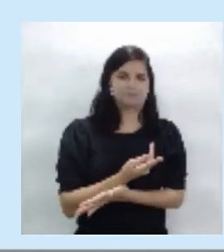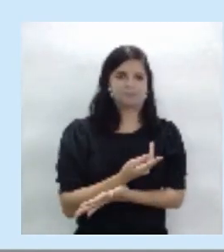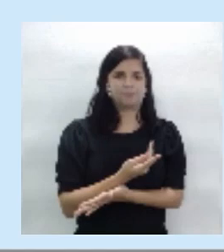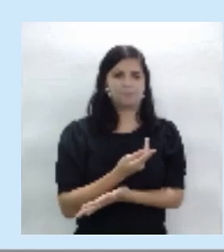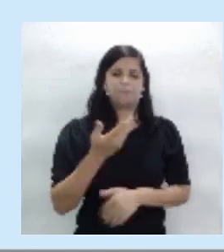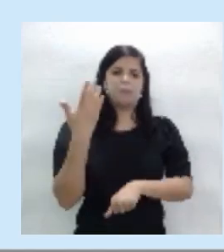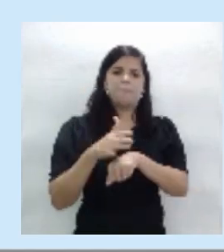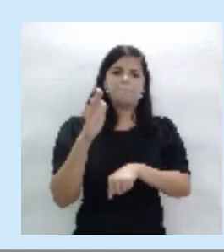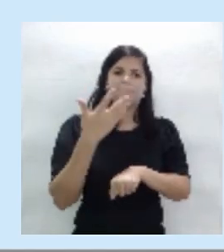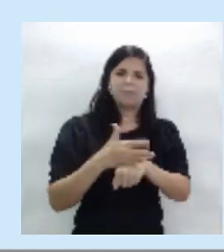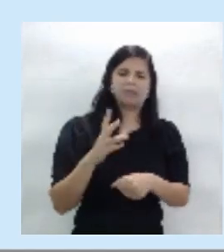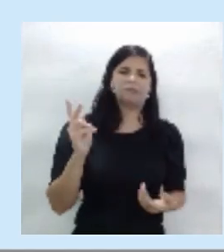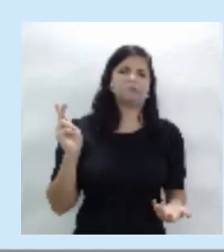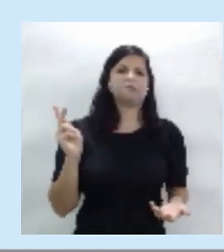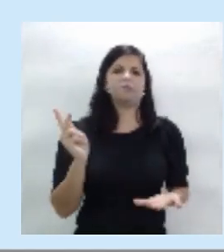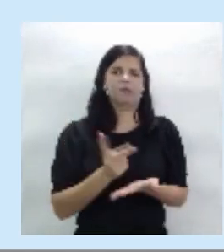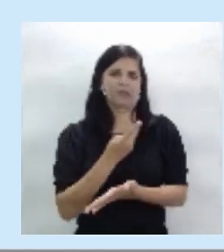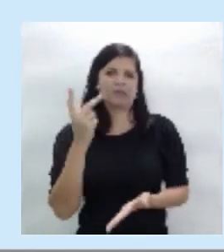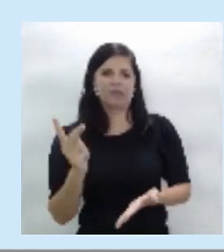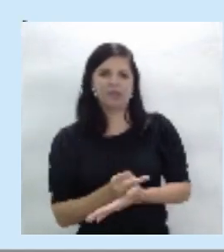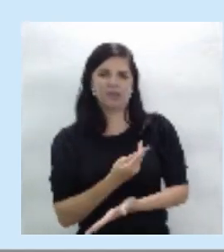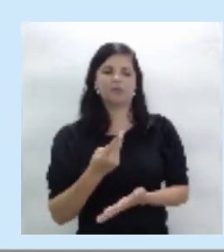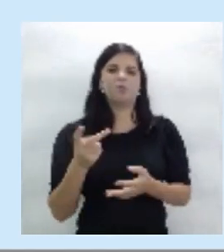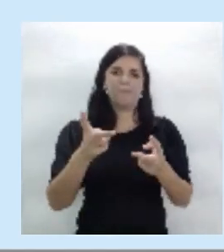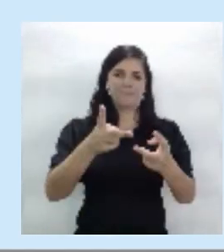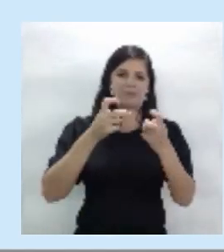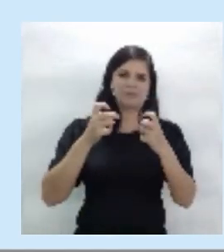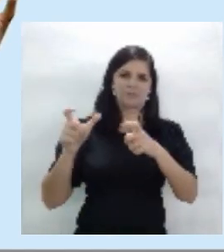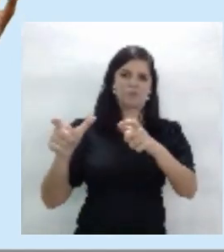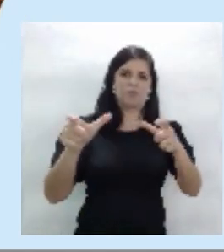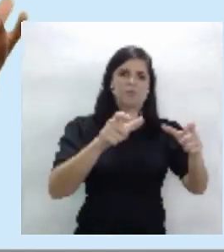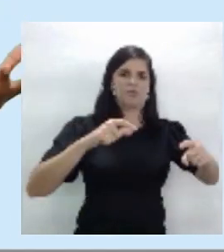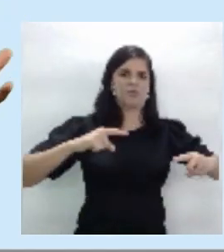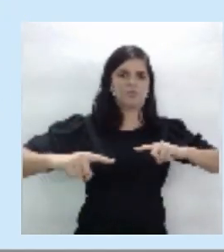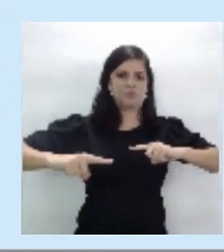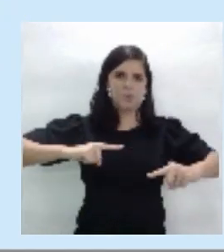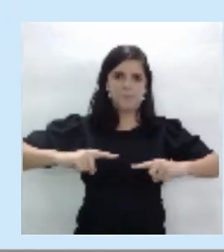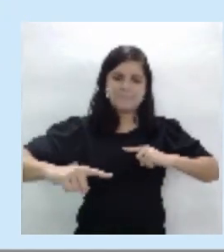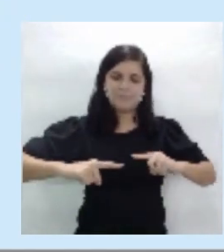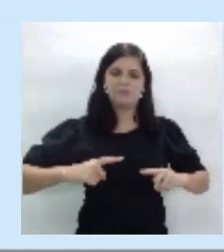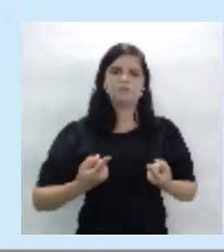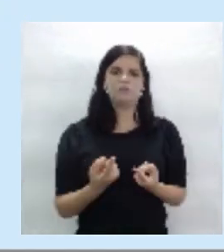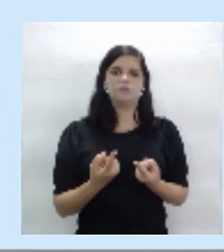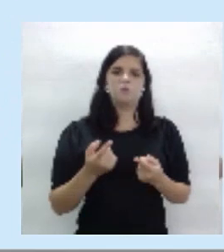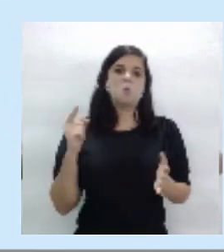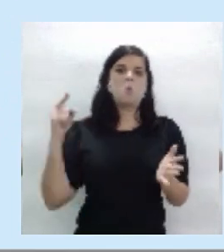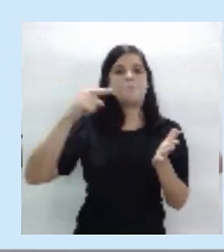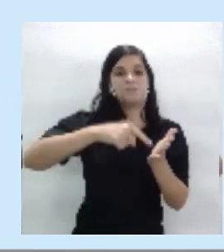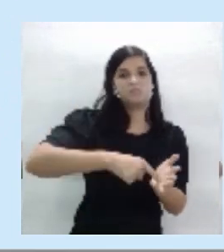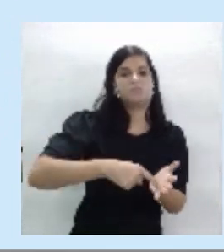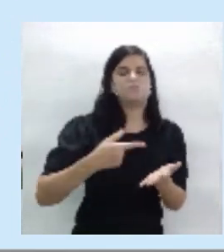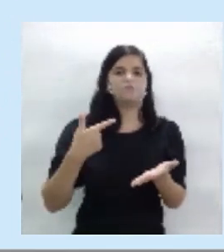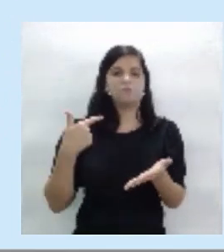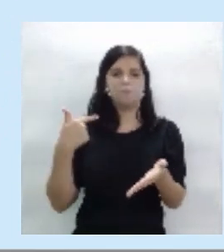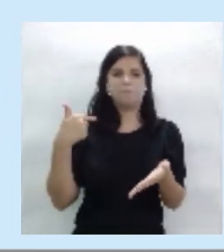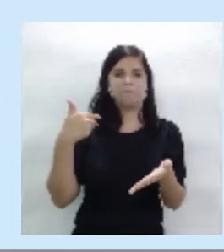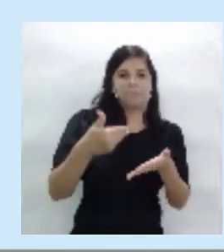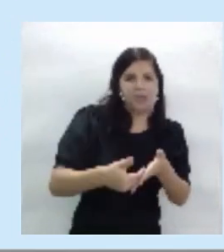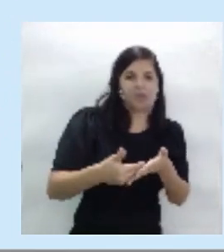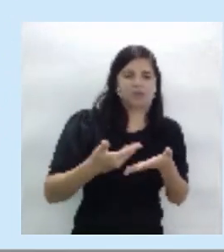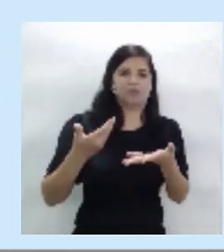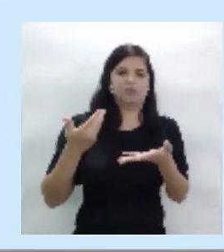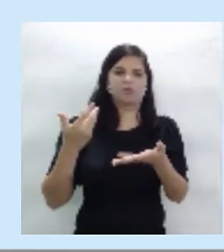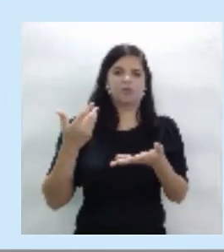Tá? A gente observa as práticas das queimadas em alguns ambientes controlados, tá, com algum tipo de finalidade